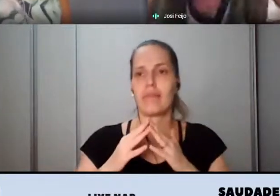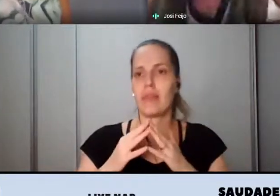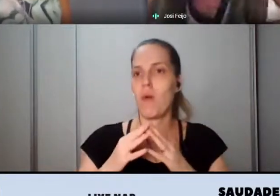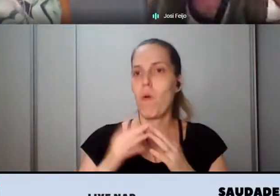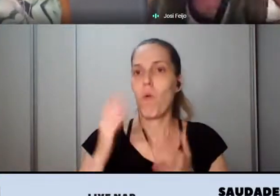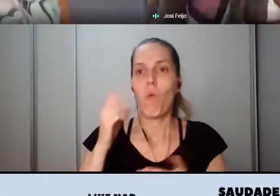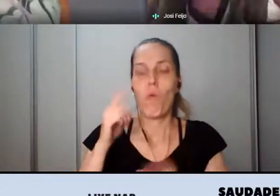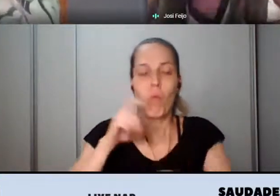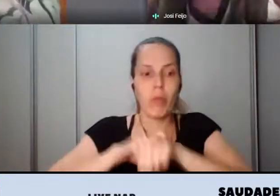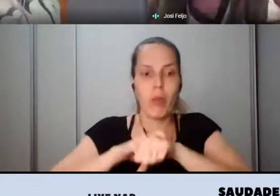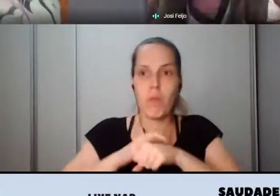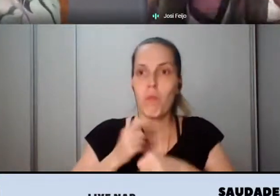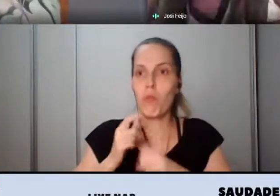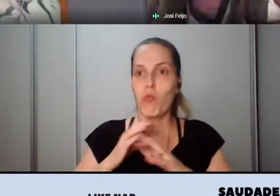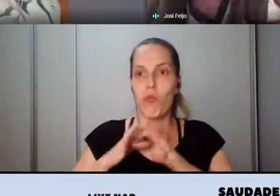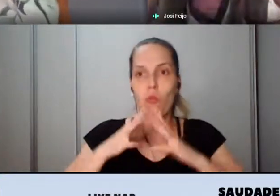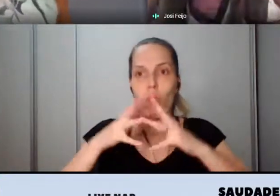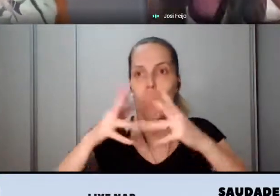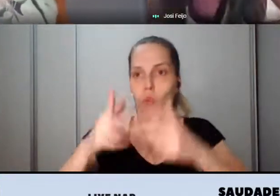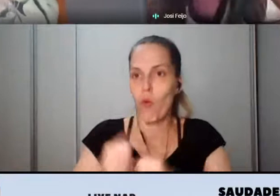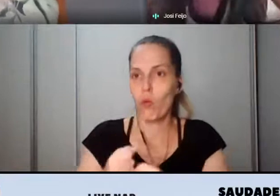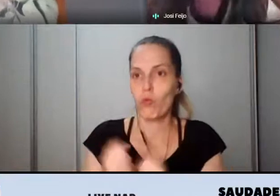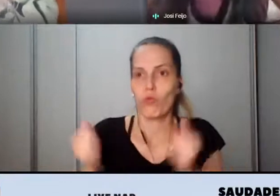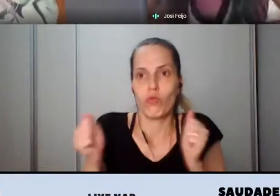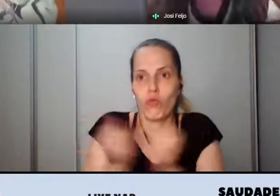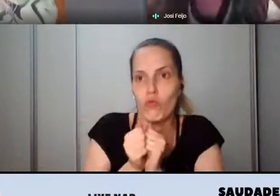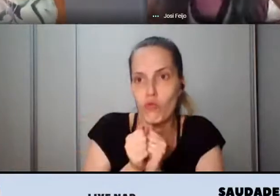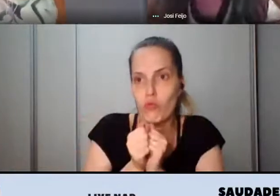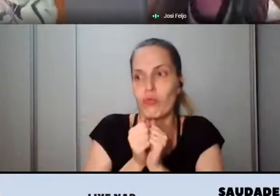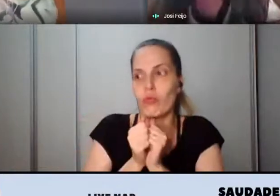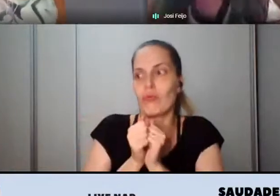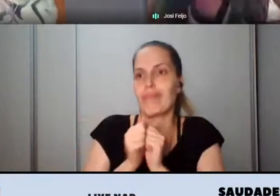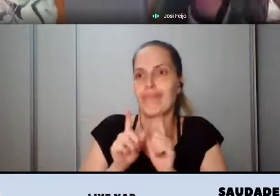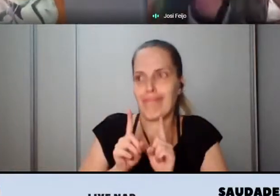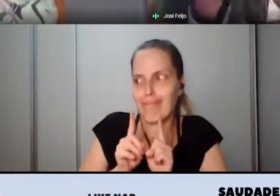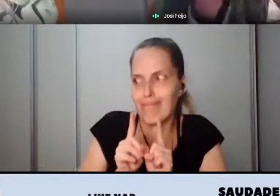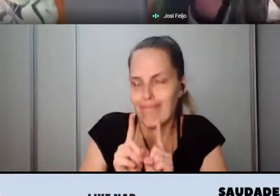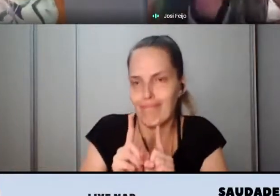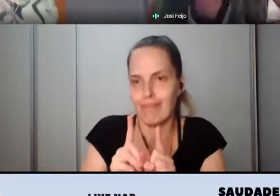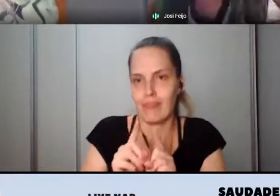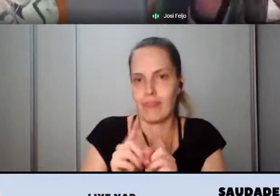também potencializa uma questão de conflito, porque antes tu teria